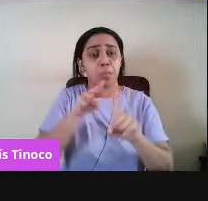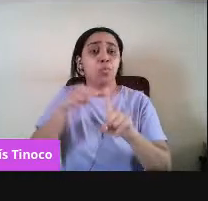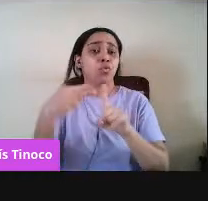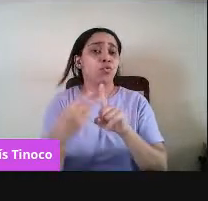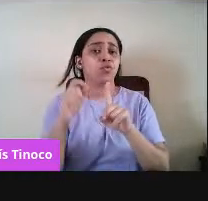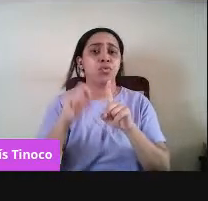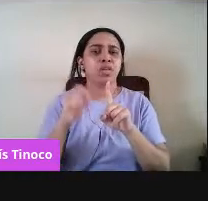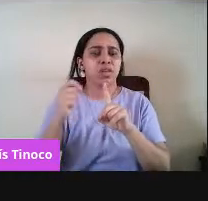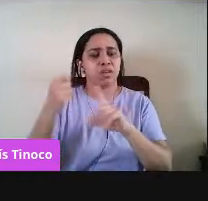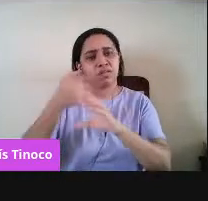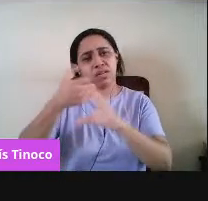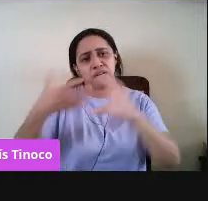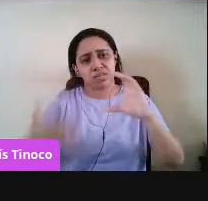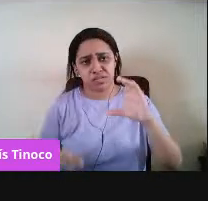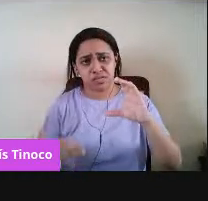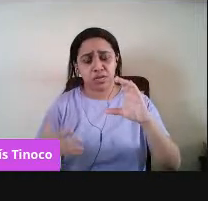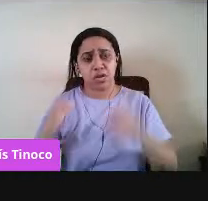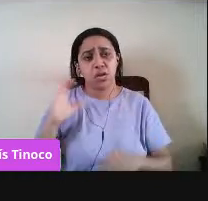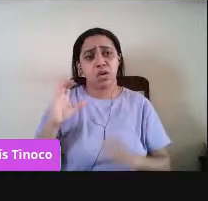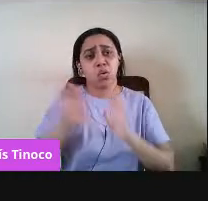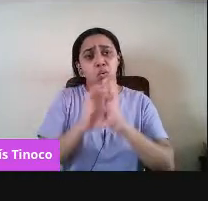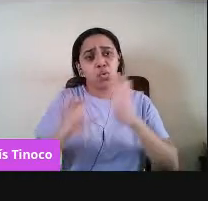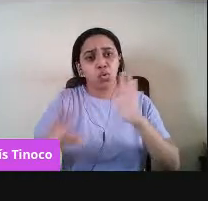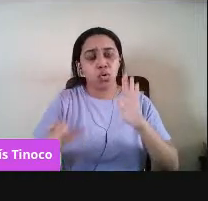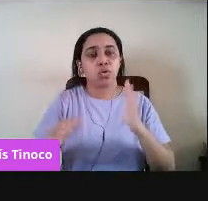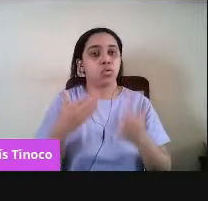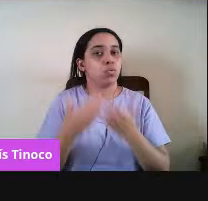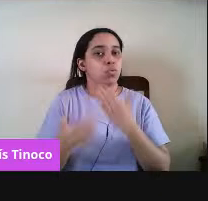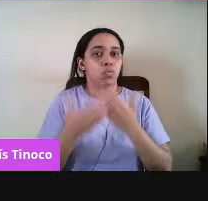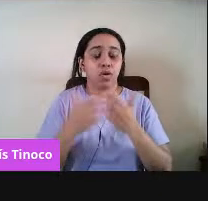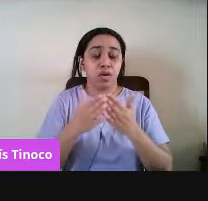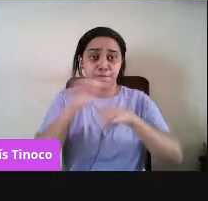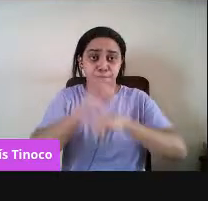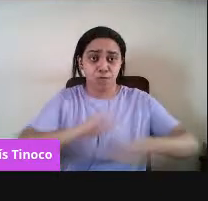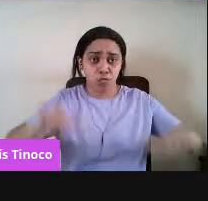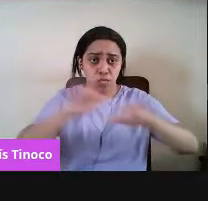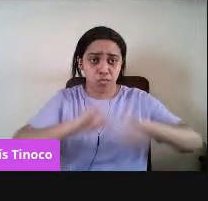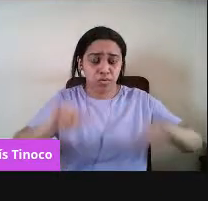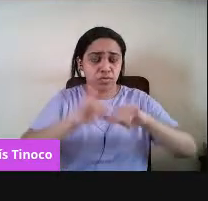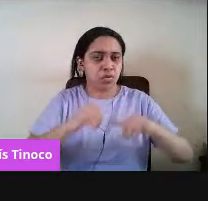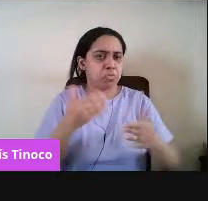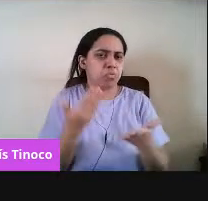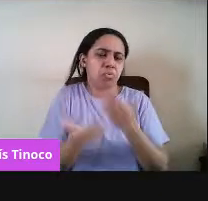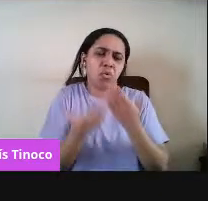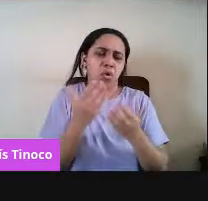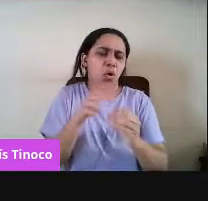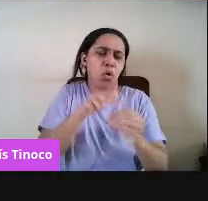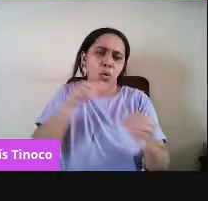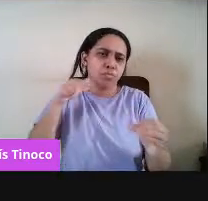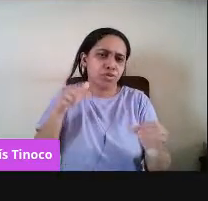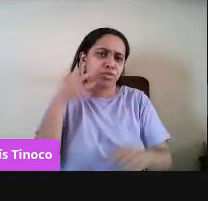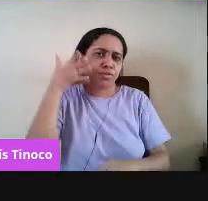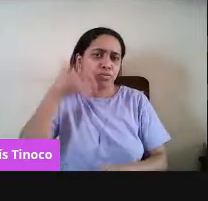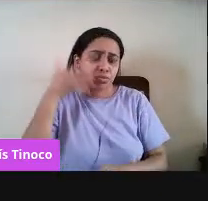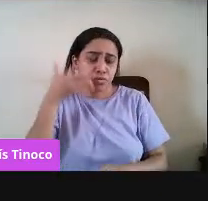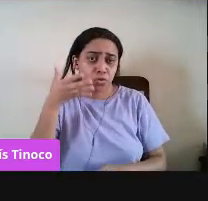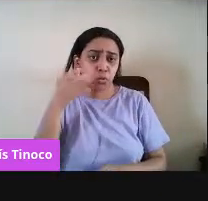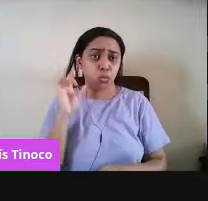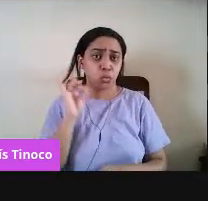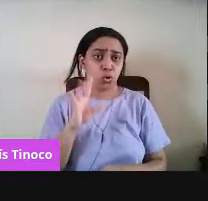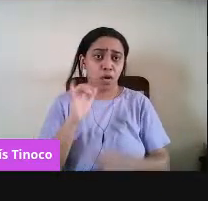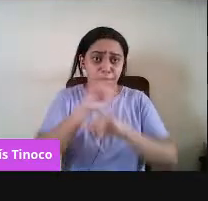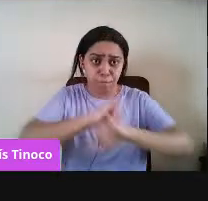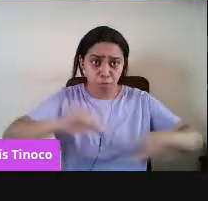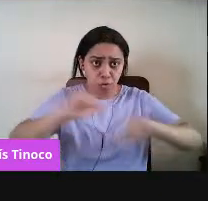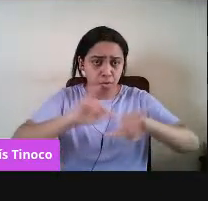PDV, em linguística, todo enunciado que predica informações sobre não importa que objeto do discurso, dando não apenas